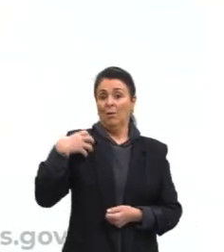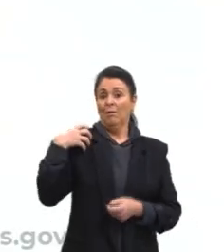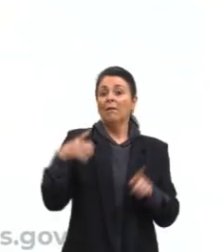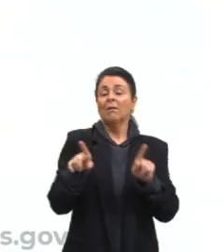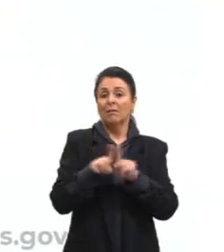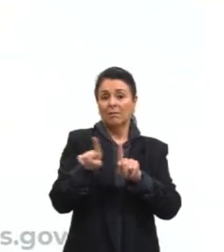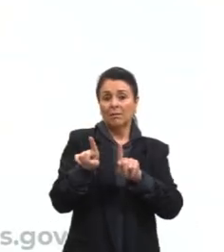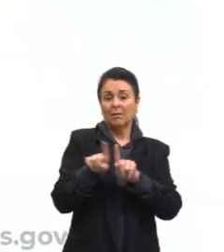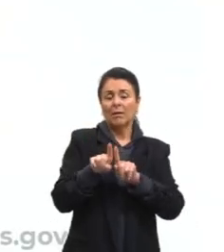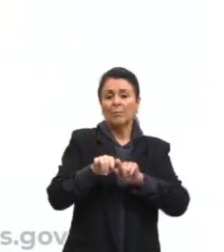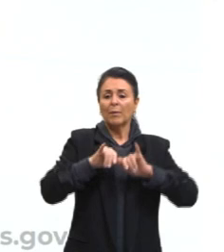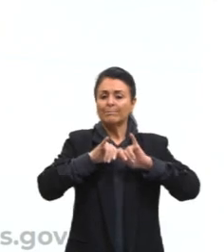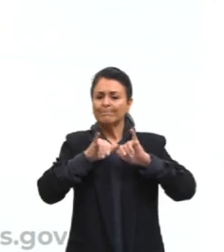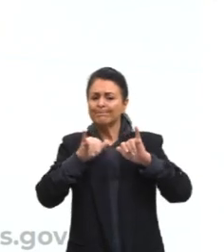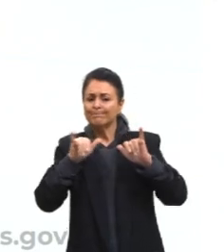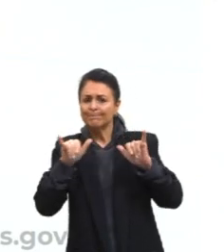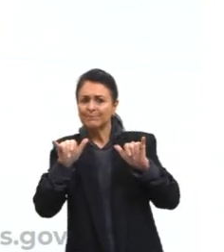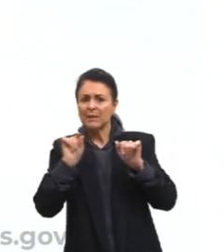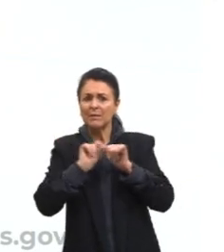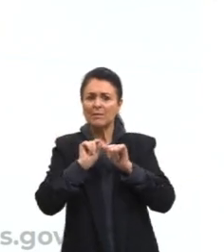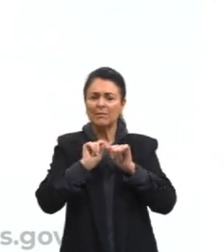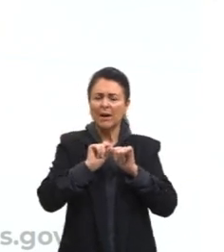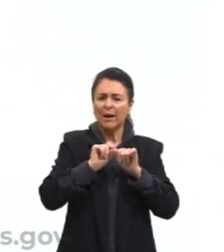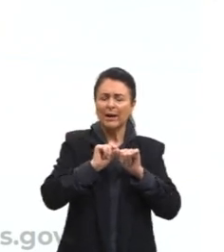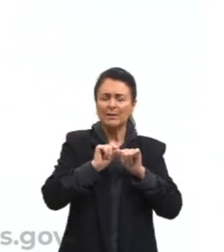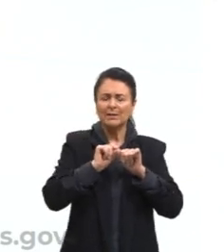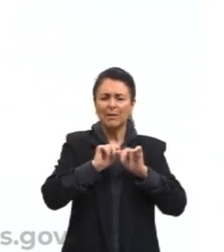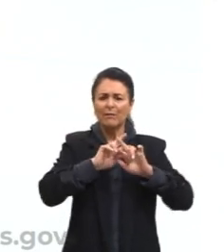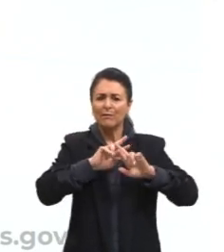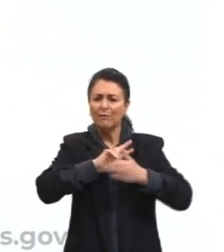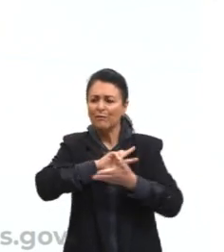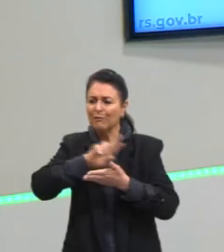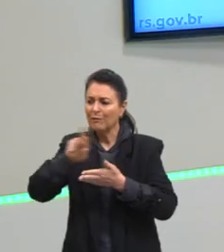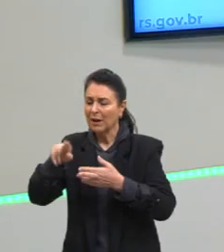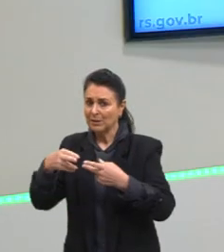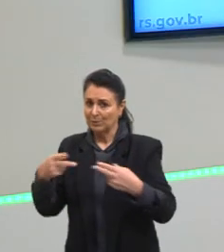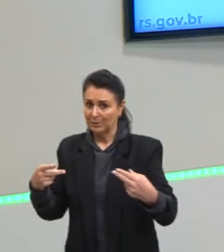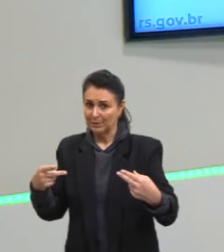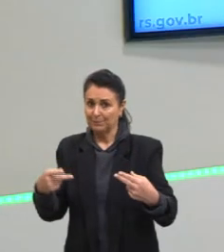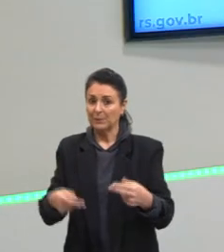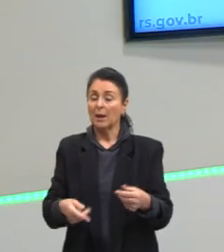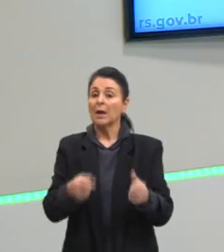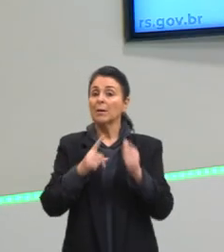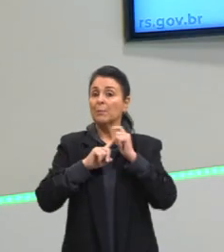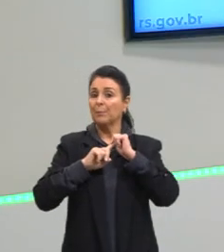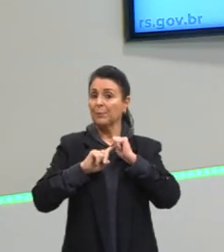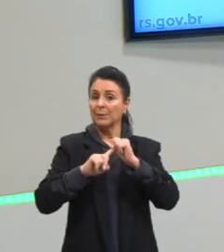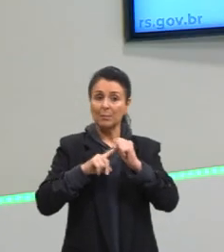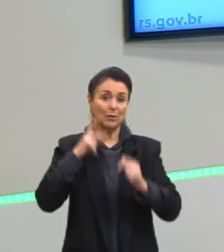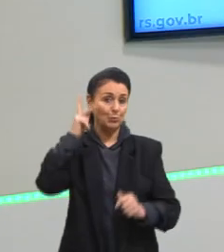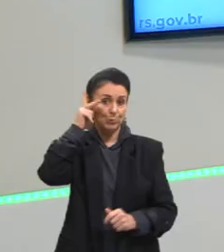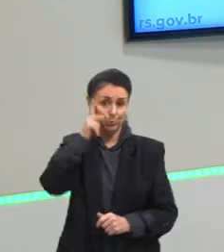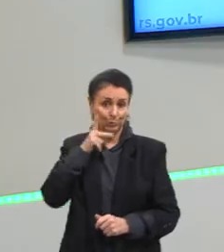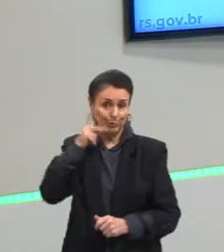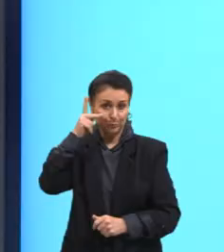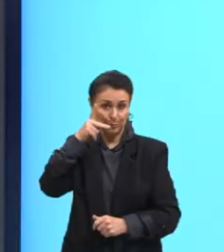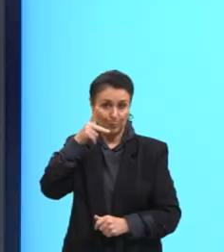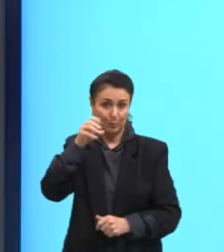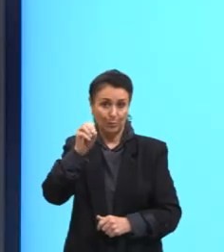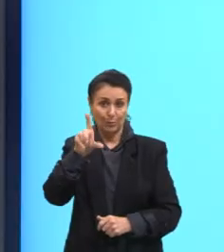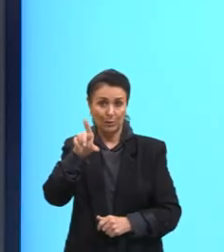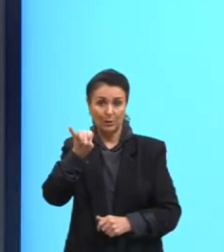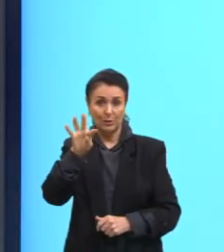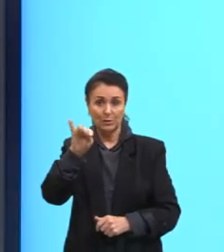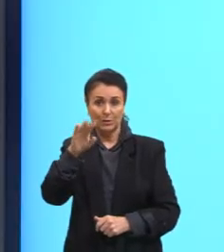se ocupa de várias outras coisas né entre elas a política somos ele discute muito a política